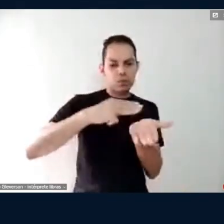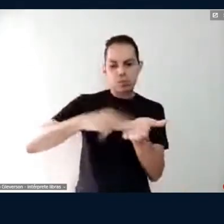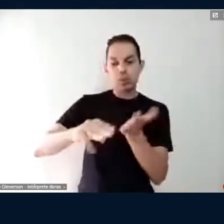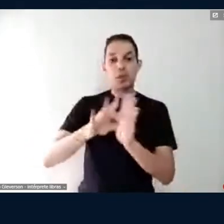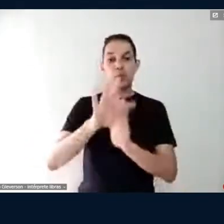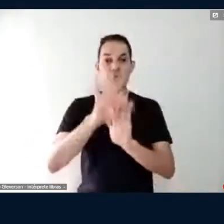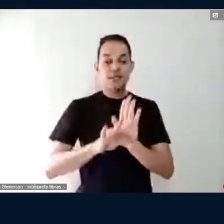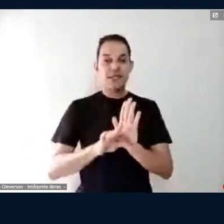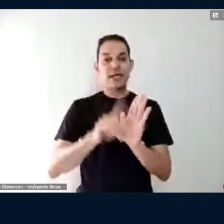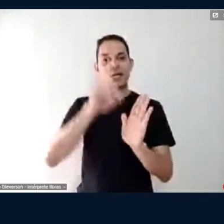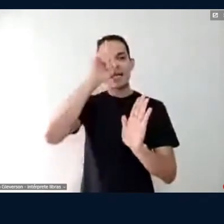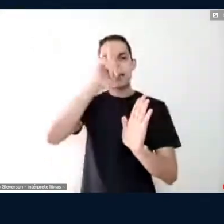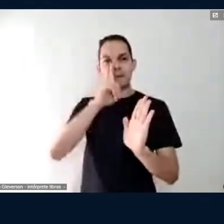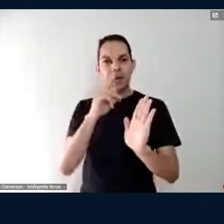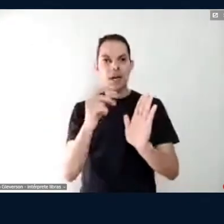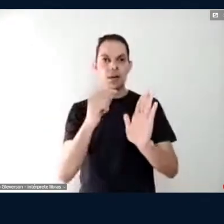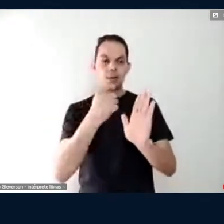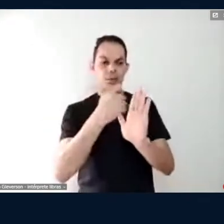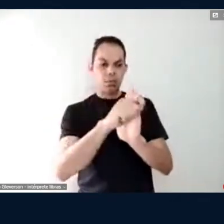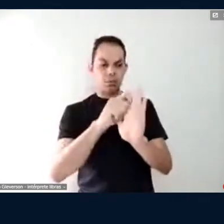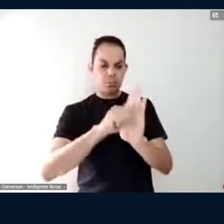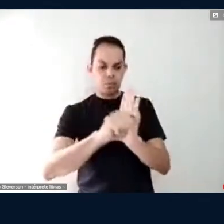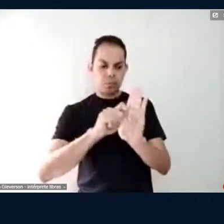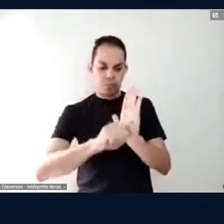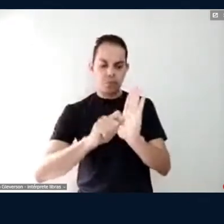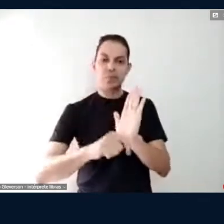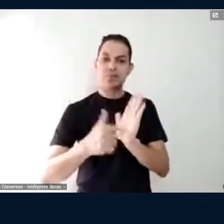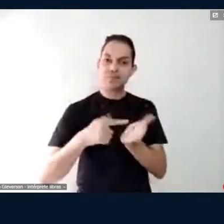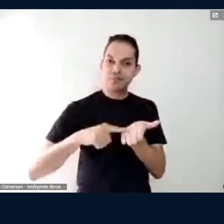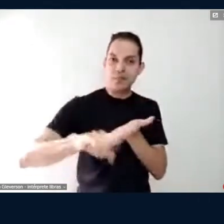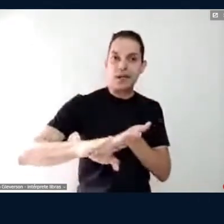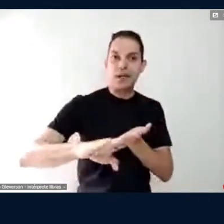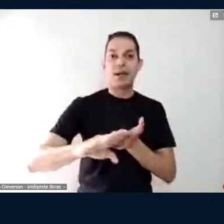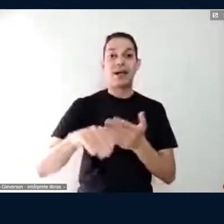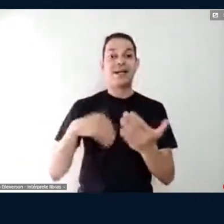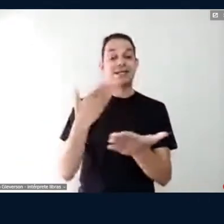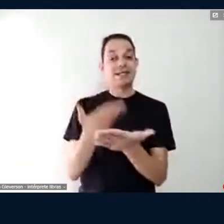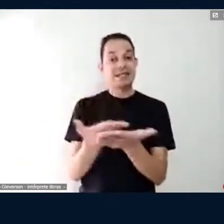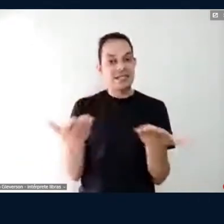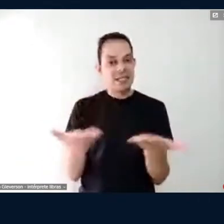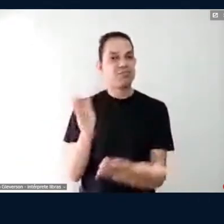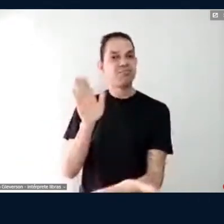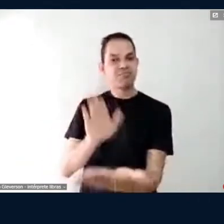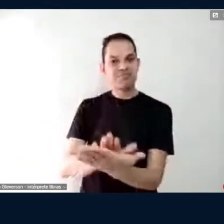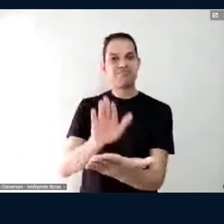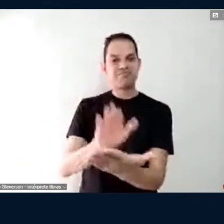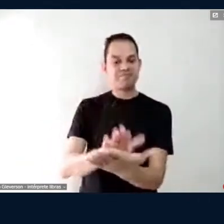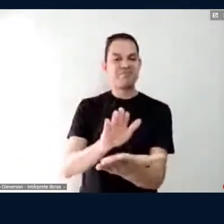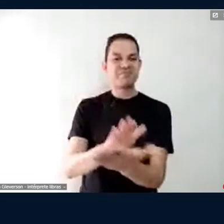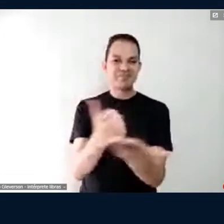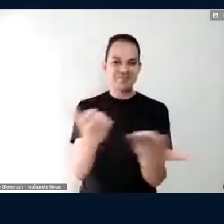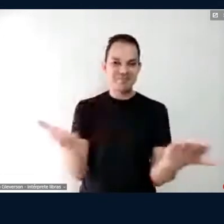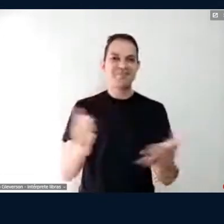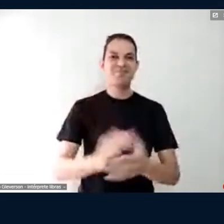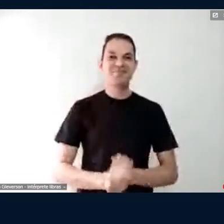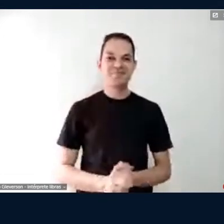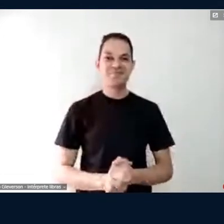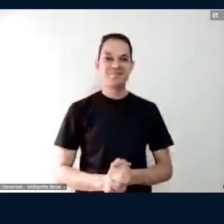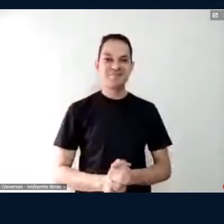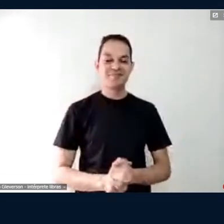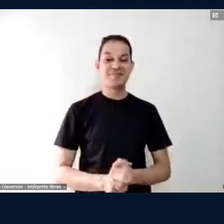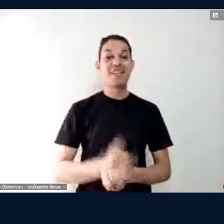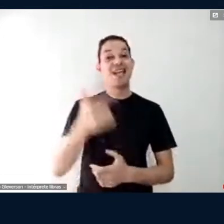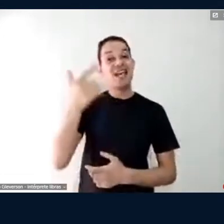nesses pontos. Então, até aqui eu só elogio aos franceses. Um outro